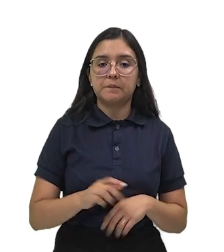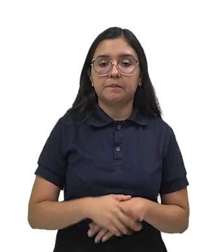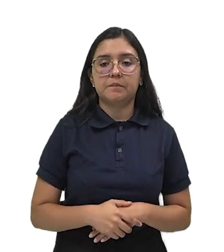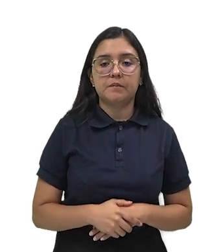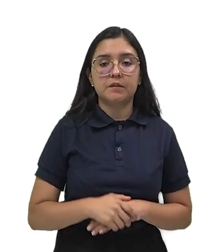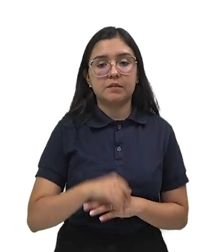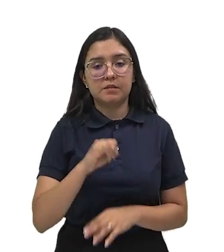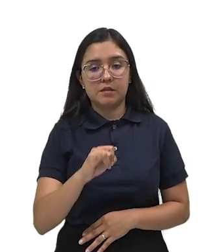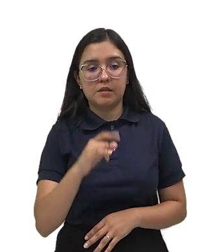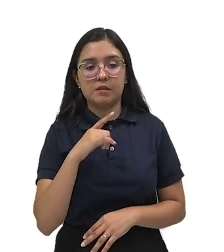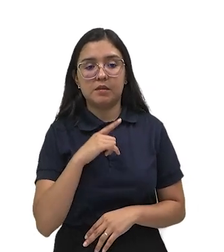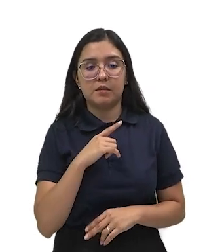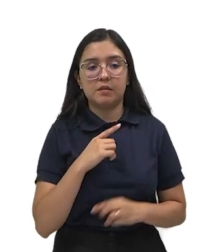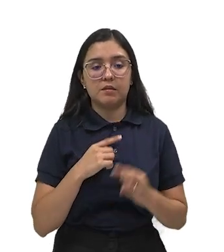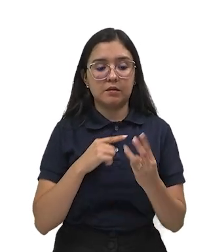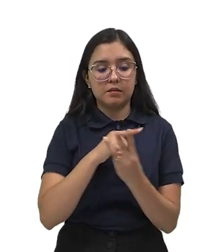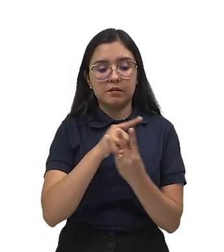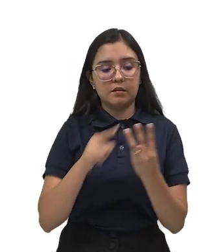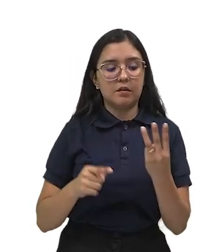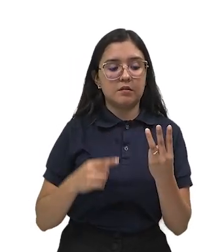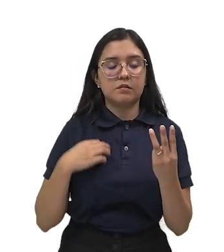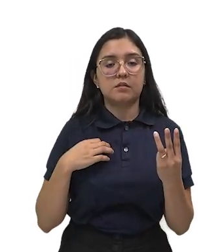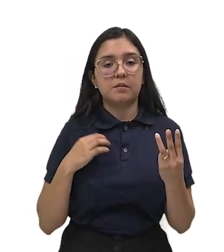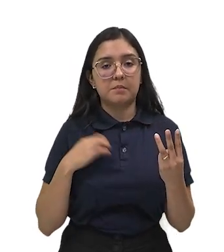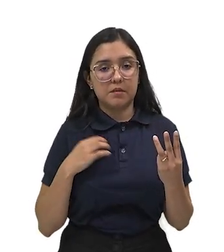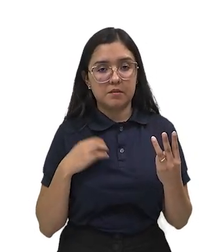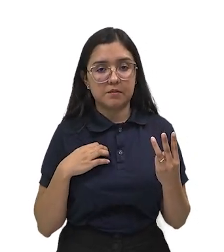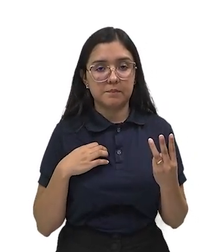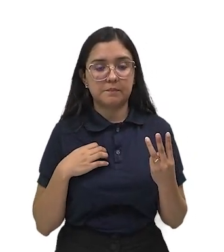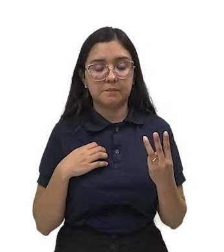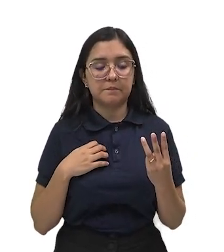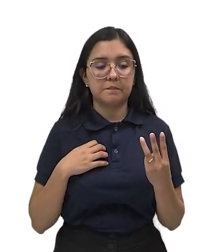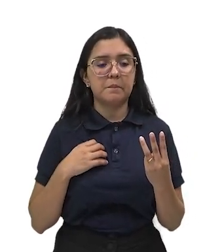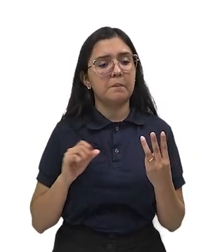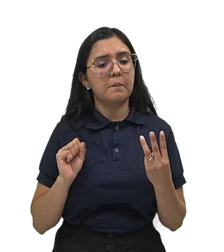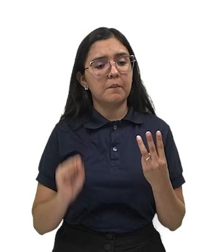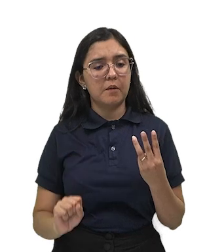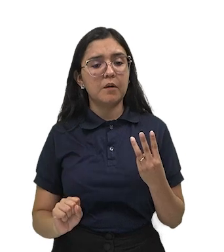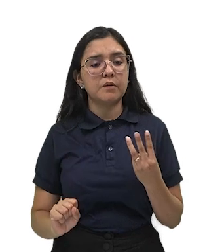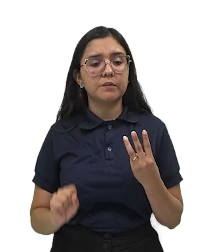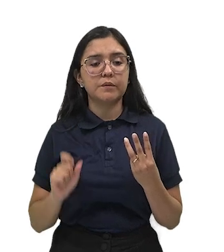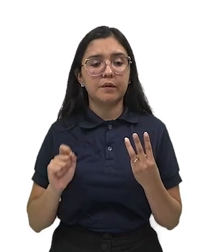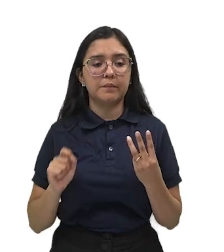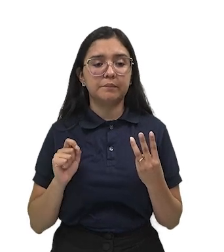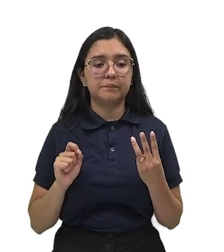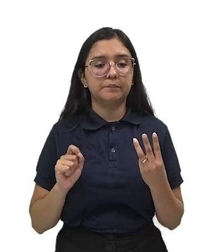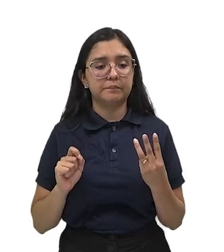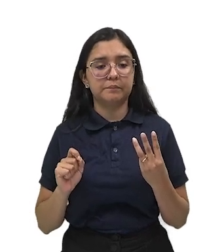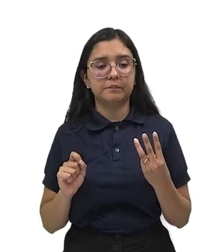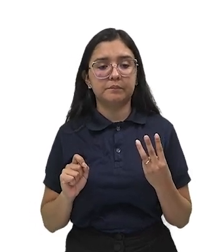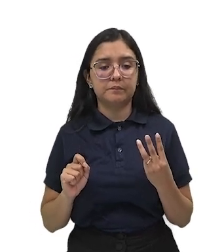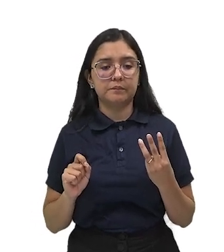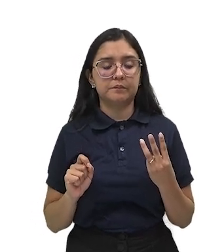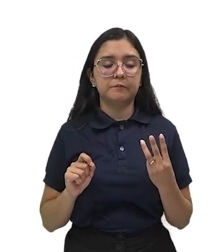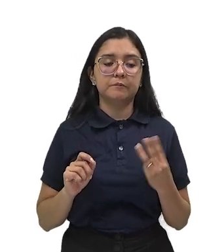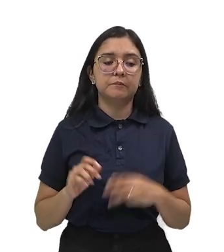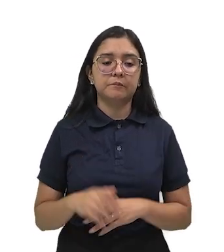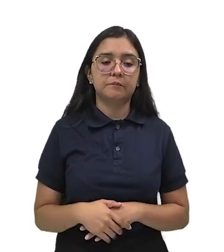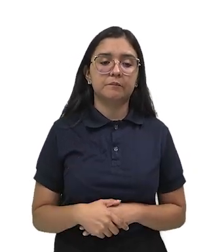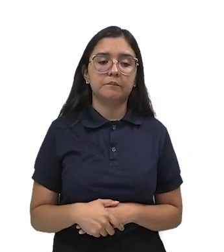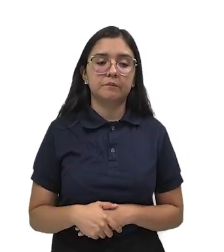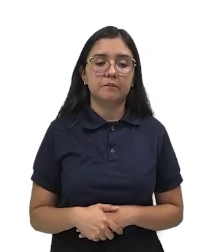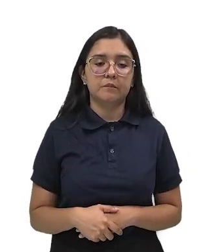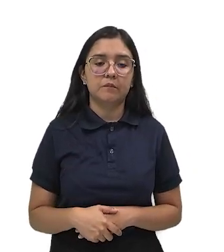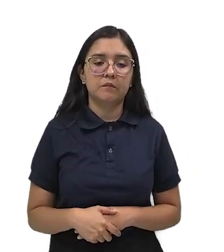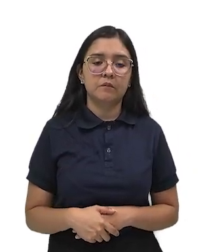3 camisas, então para as camisas, ok, eu posso dar uma pequena ideia, olha, eu